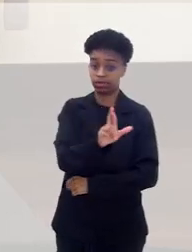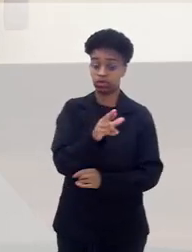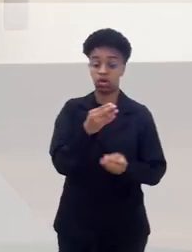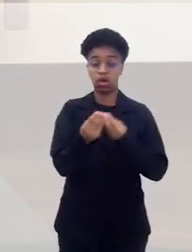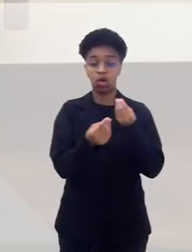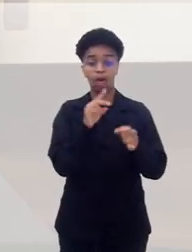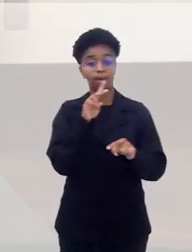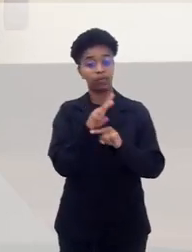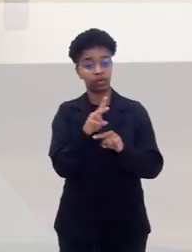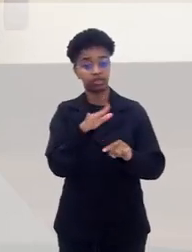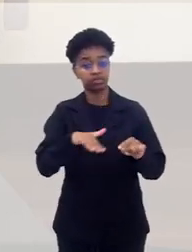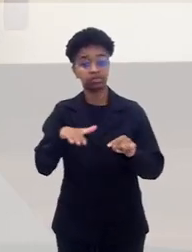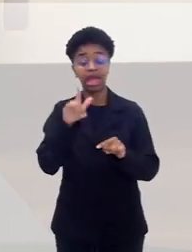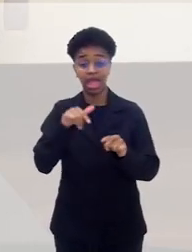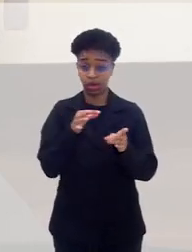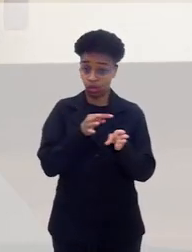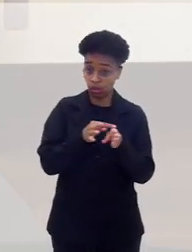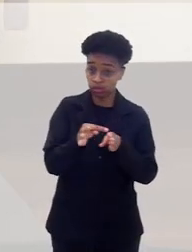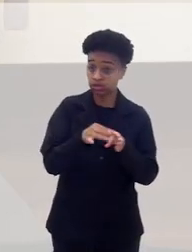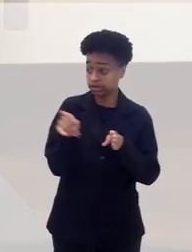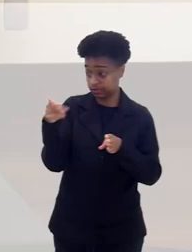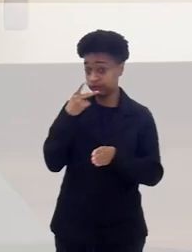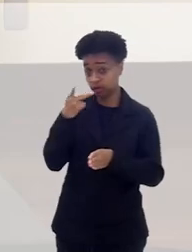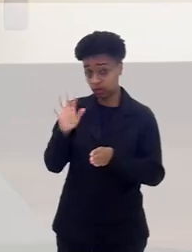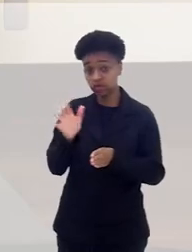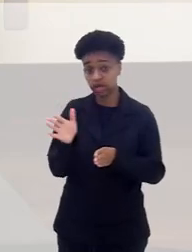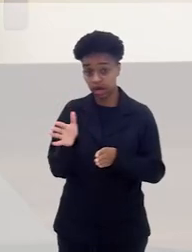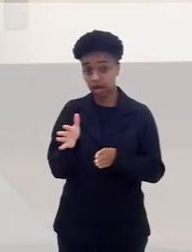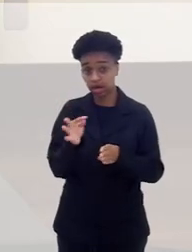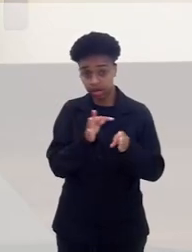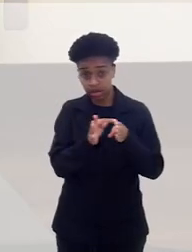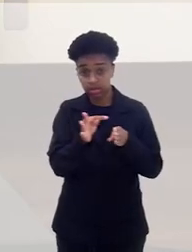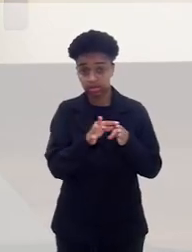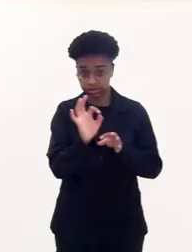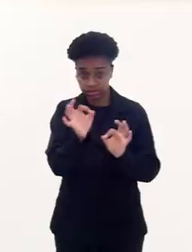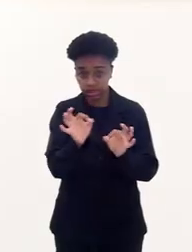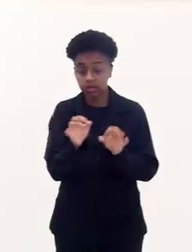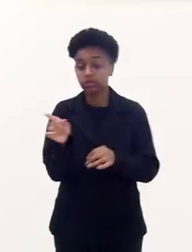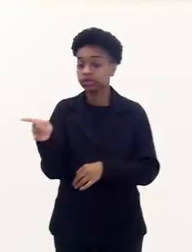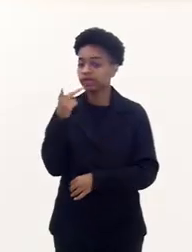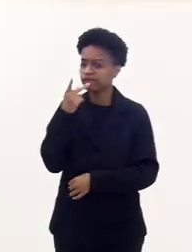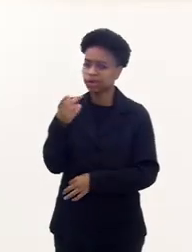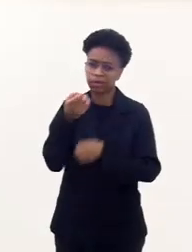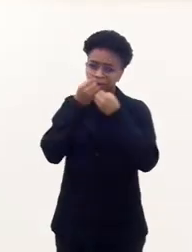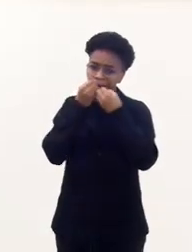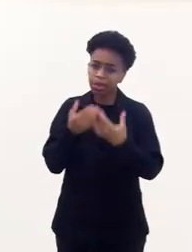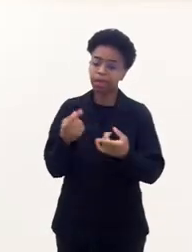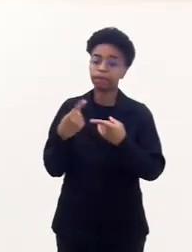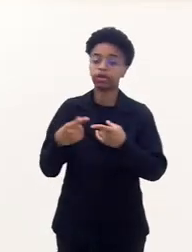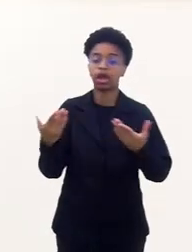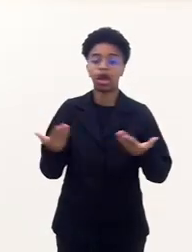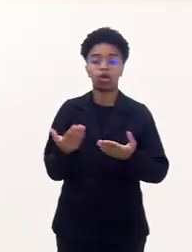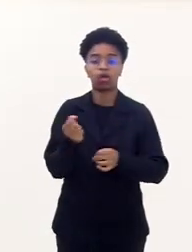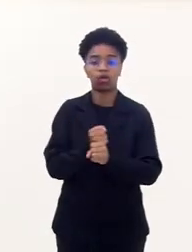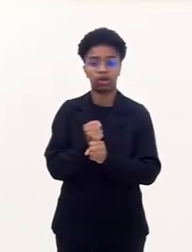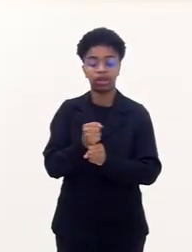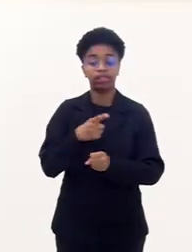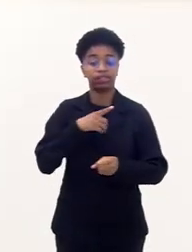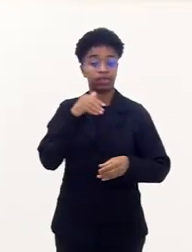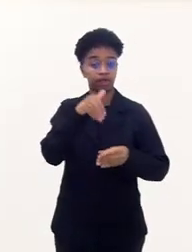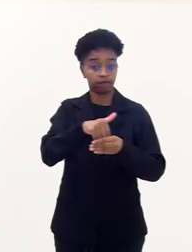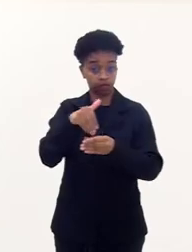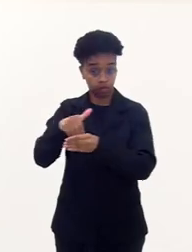proteção integral que é o Conselho Tutelar que você falou sobre o Conselho Tutelar e você menciona muito bem porque esse ano nós temos